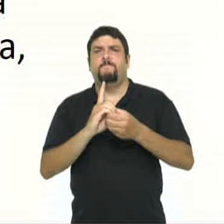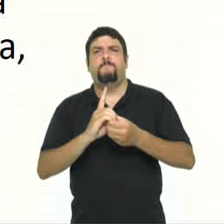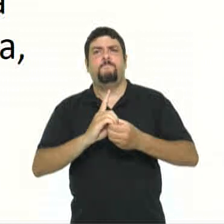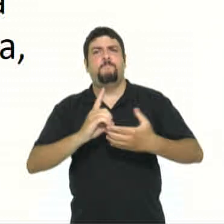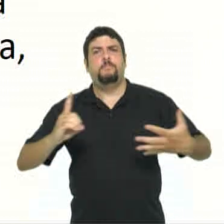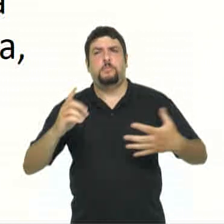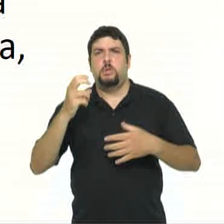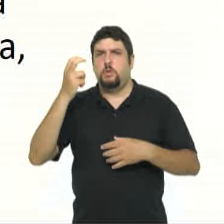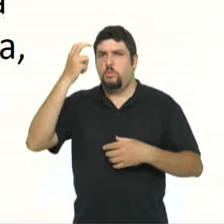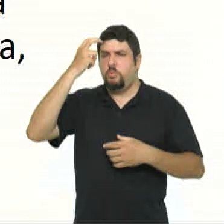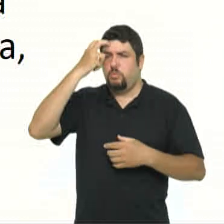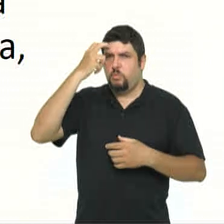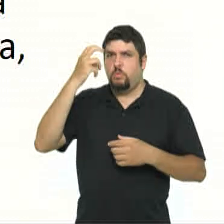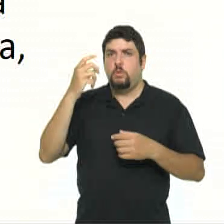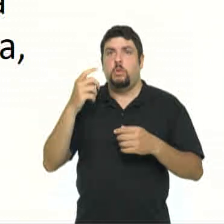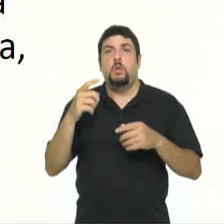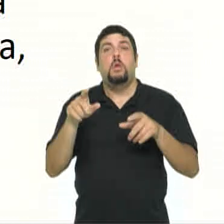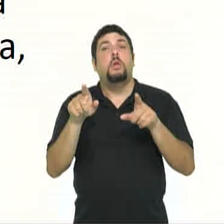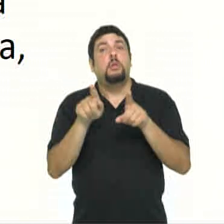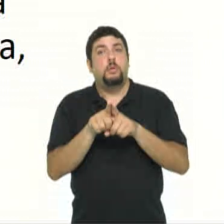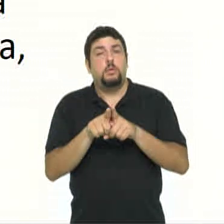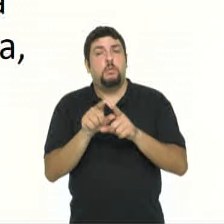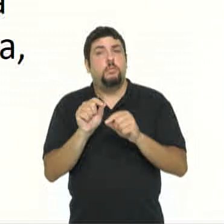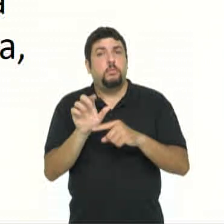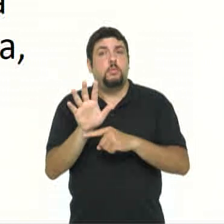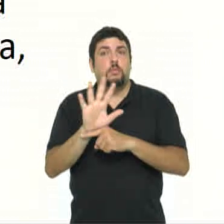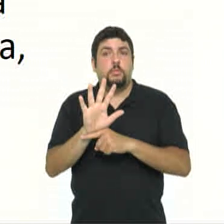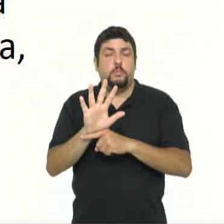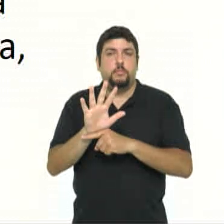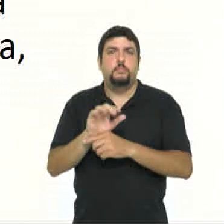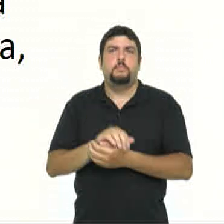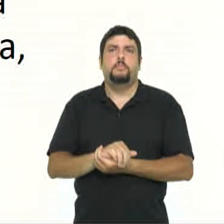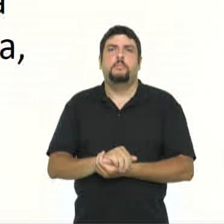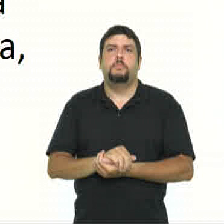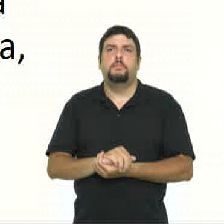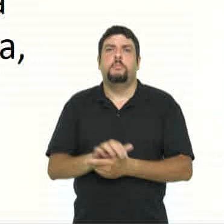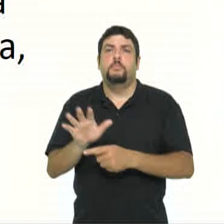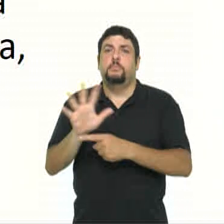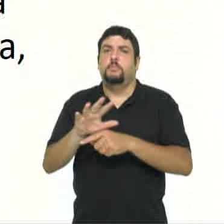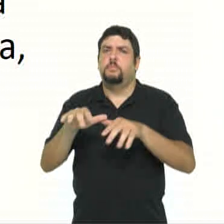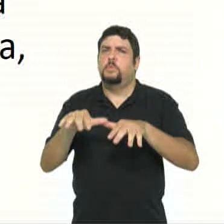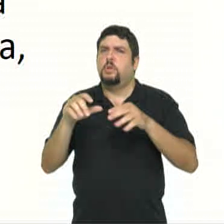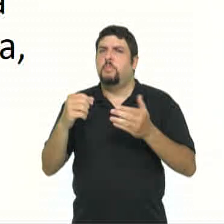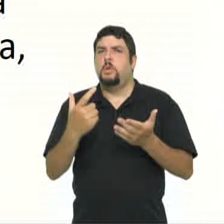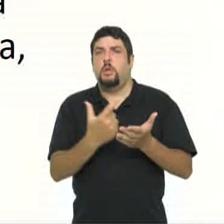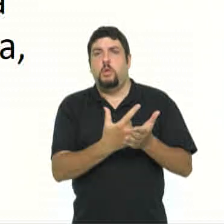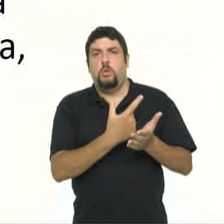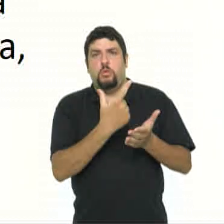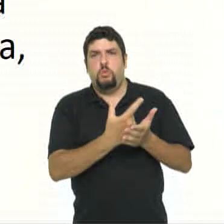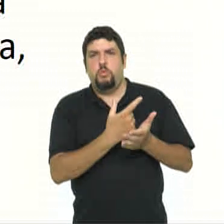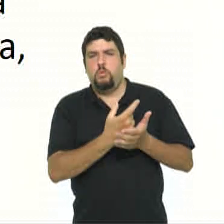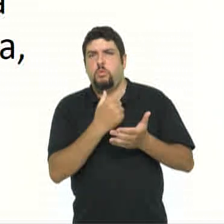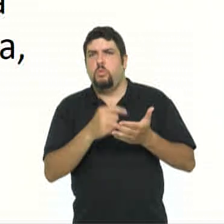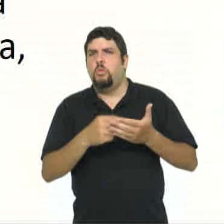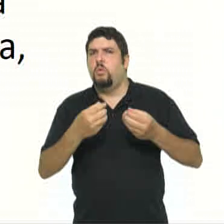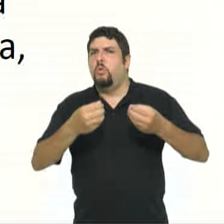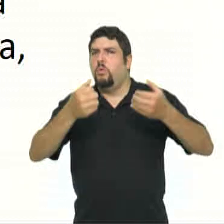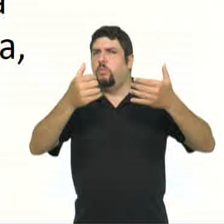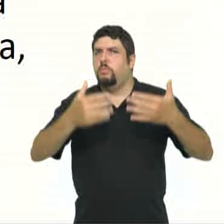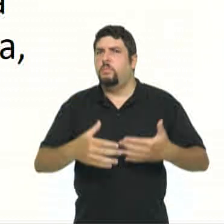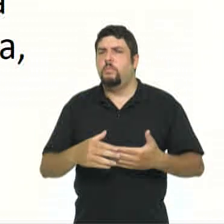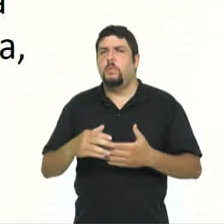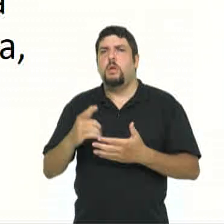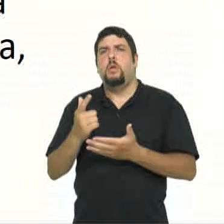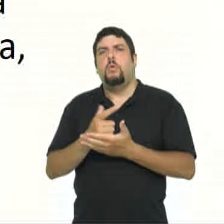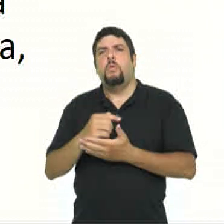cultura e, portanto, do cinema. Isso é retratado no livro Quarto de Despejo, de